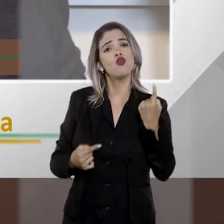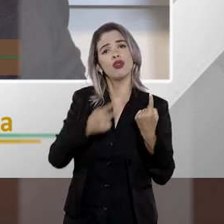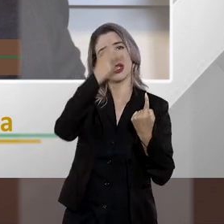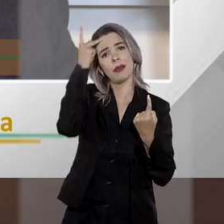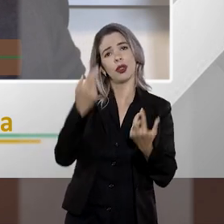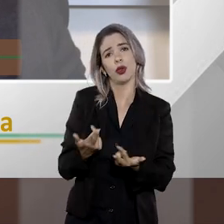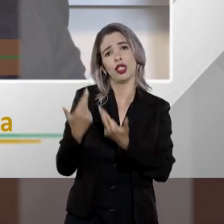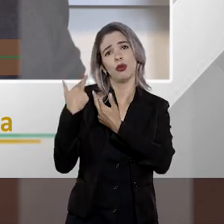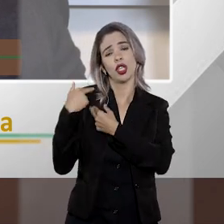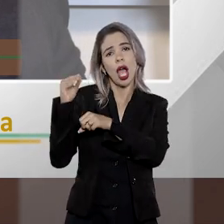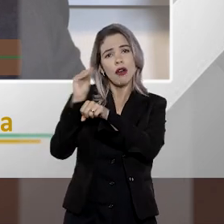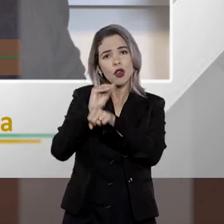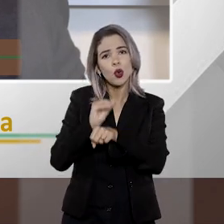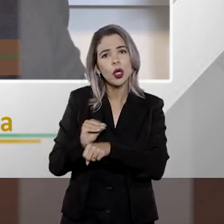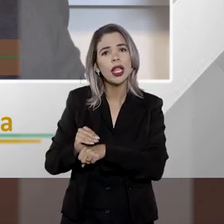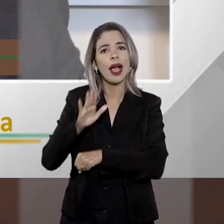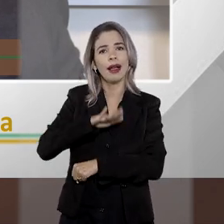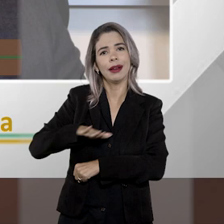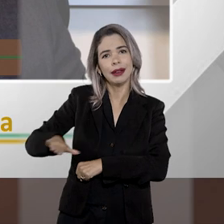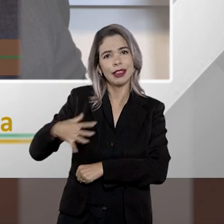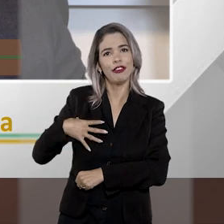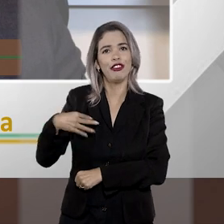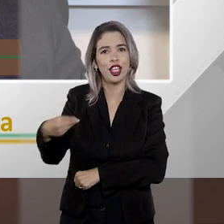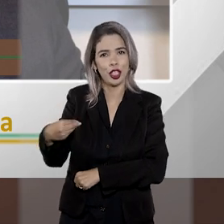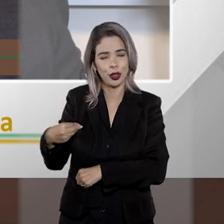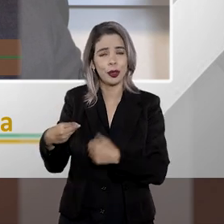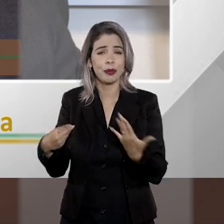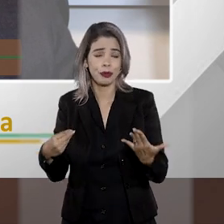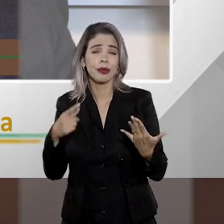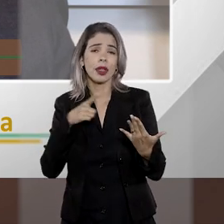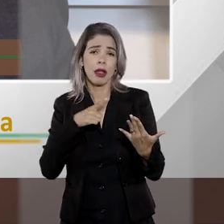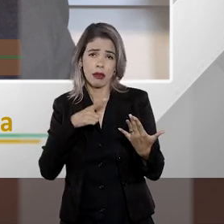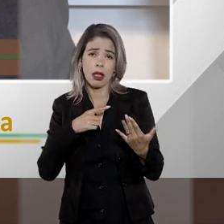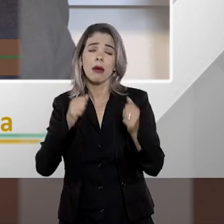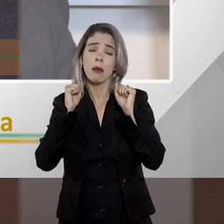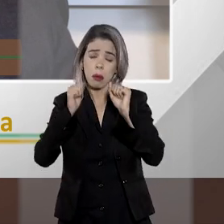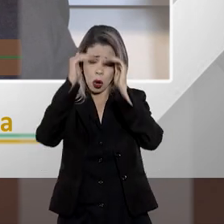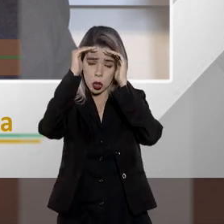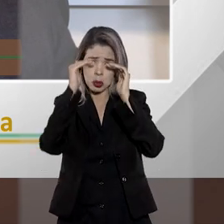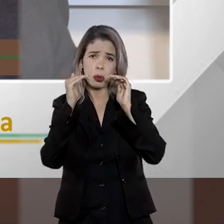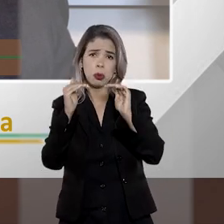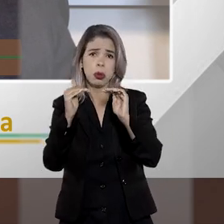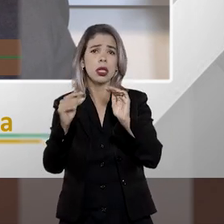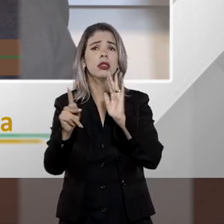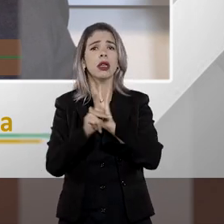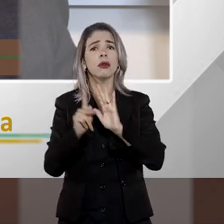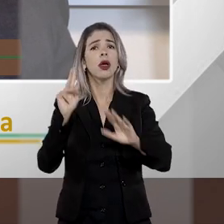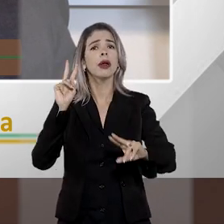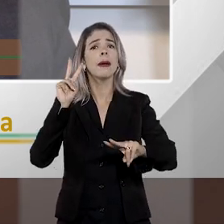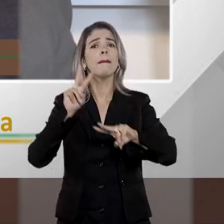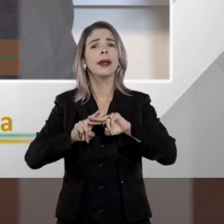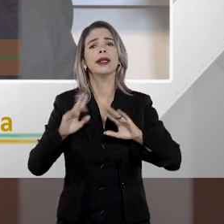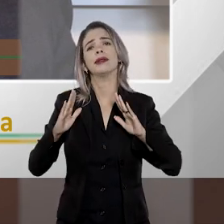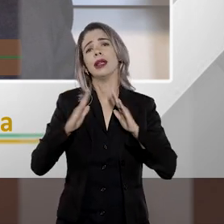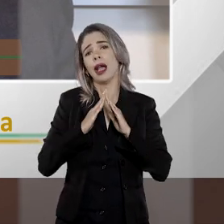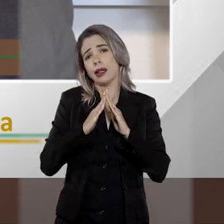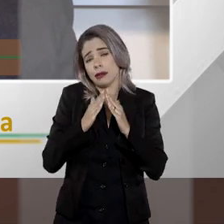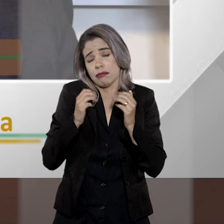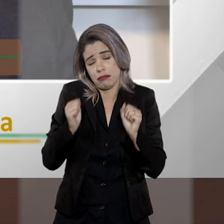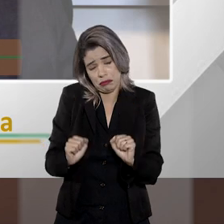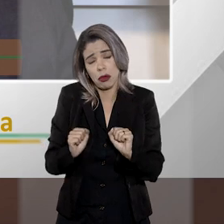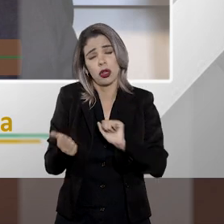único responsável pelo zelo e cuidado da criança, admite a possibilidade de execução da pena privativa de liberdade em regime